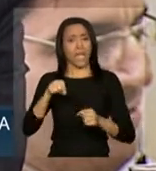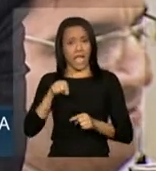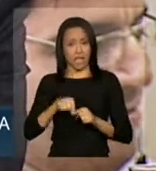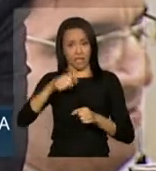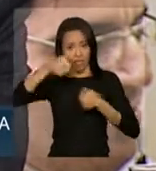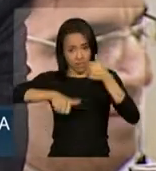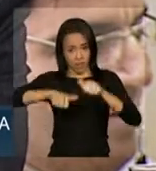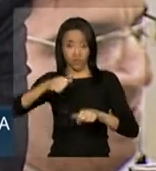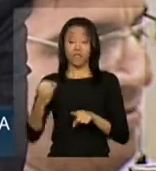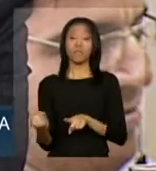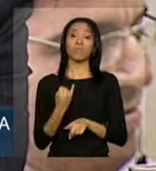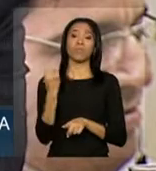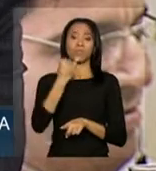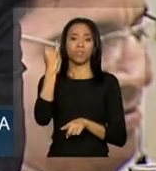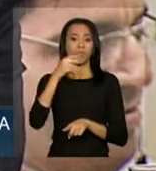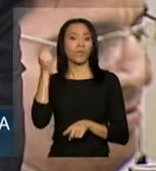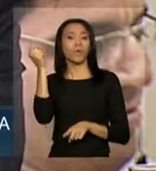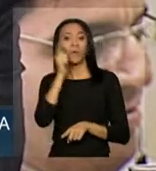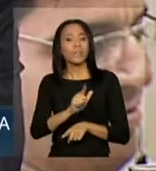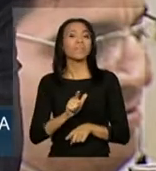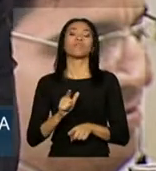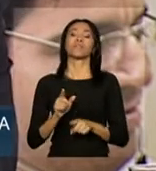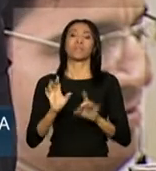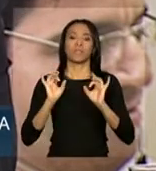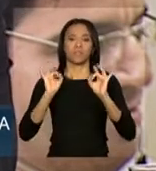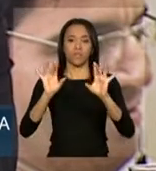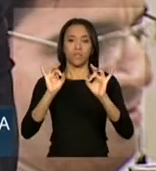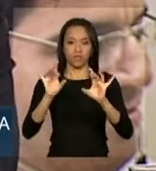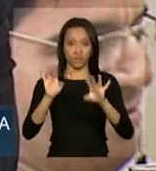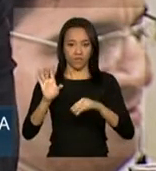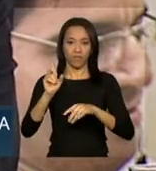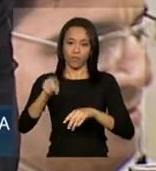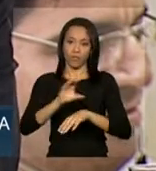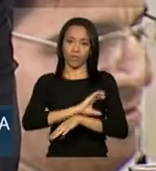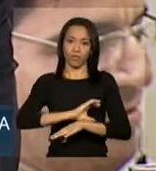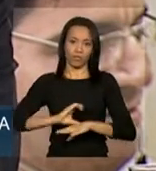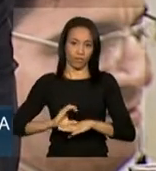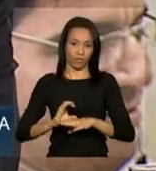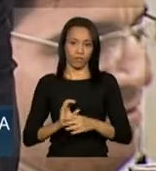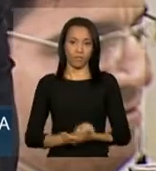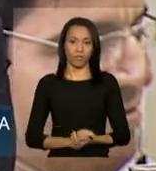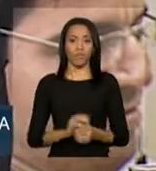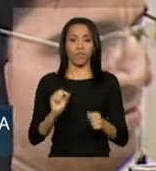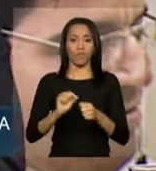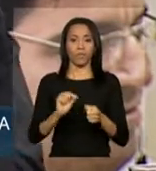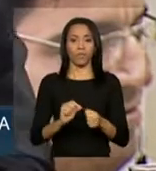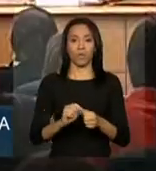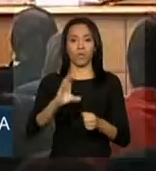ele possa ter o título de especialização que do curso de especialização feito pela